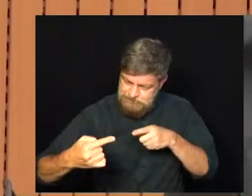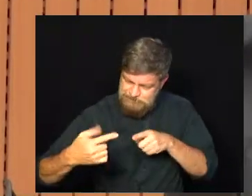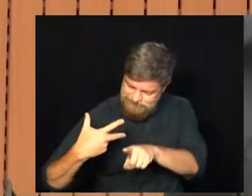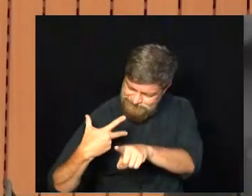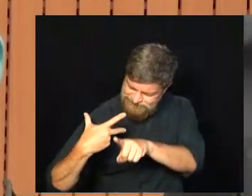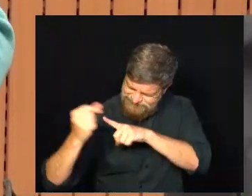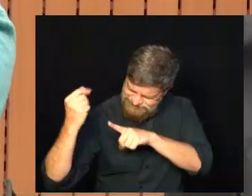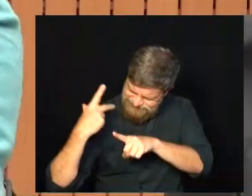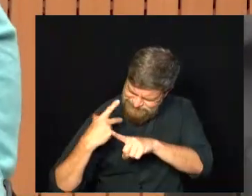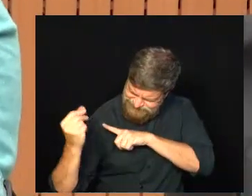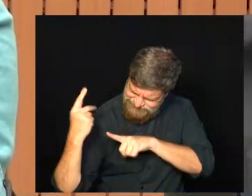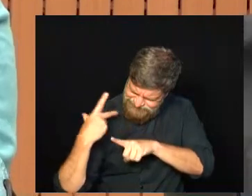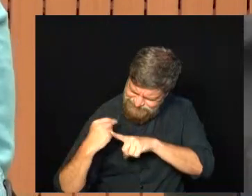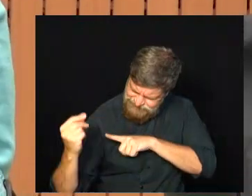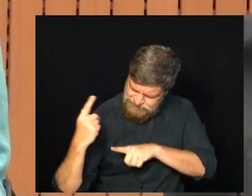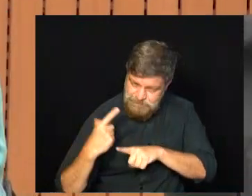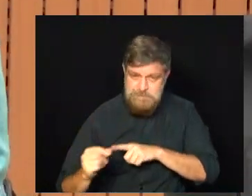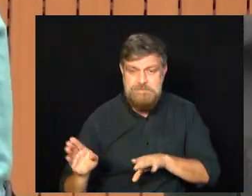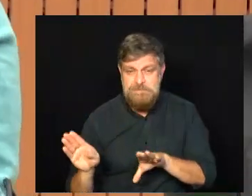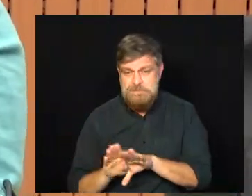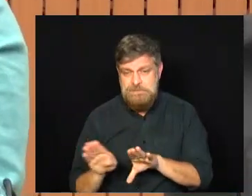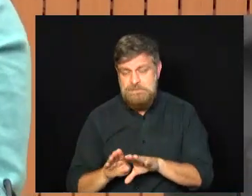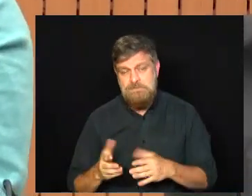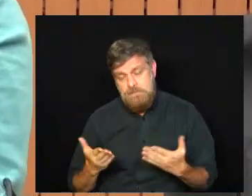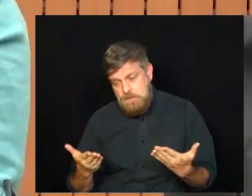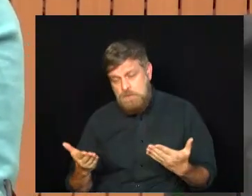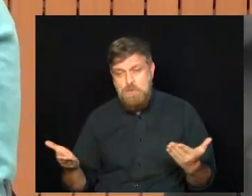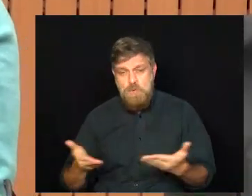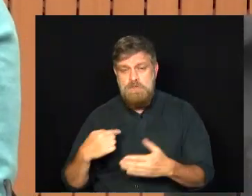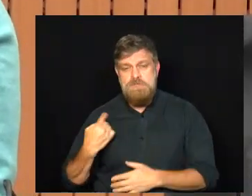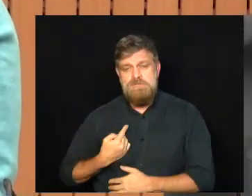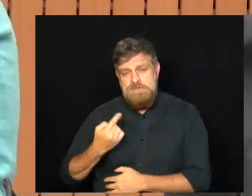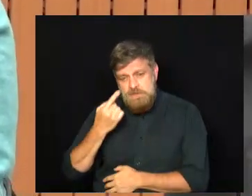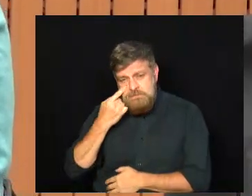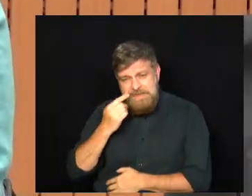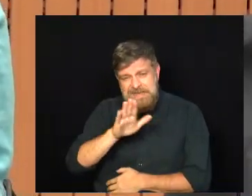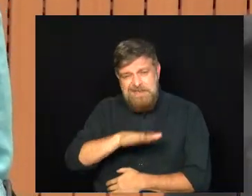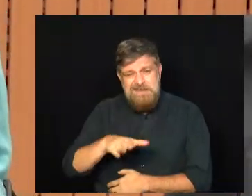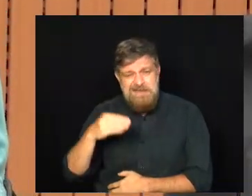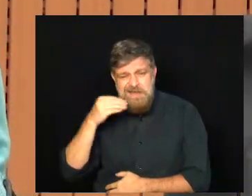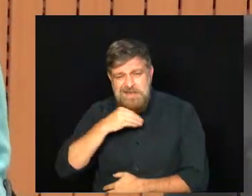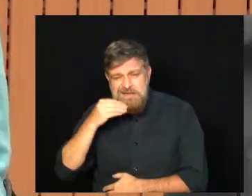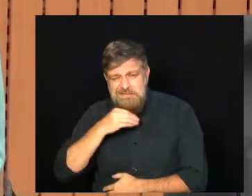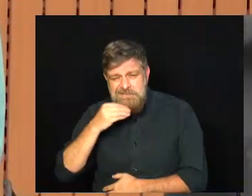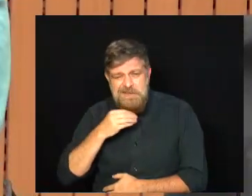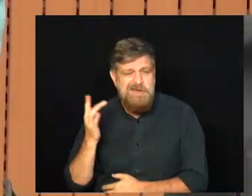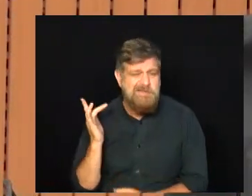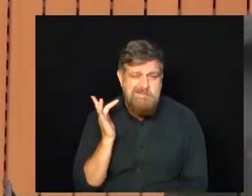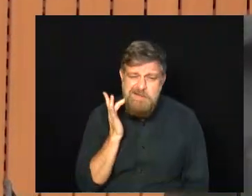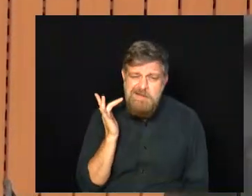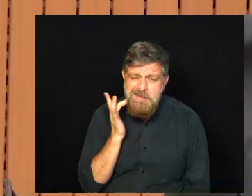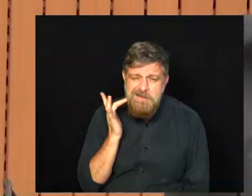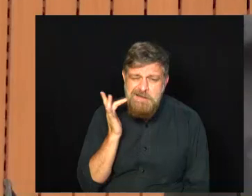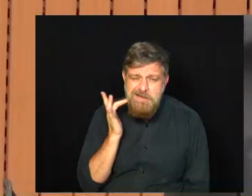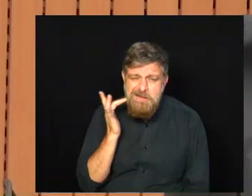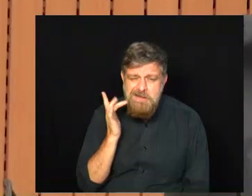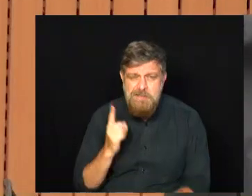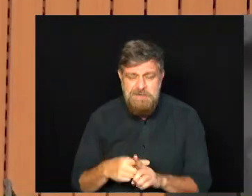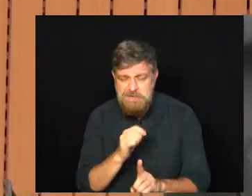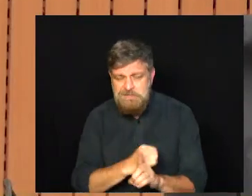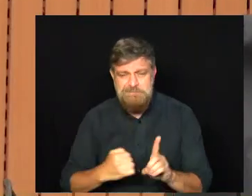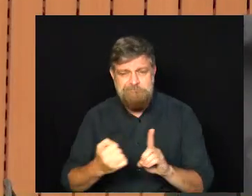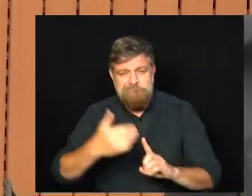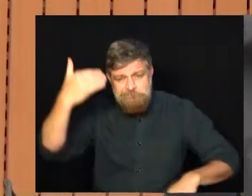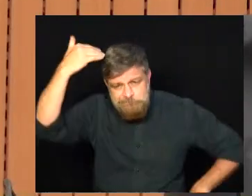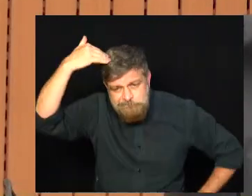os obstáculos, as pedras no caminho. Então, hoje a gente vê crianças frágeis, jovens frágeis, por culpa dessa sociedade, né, que eu